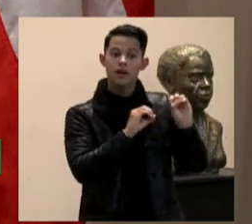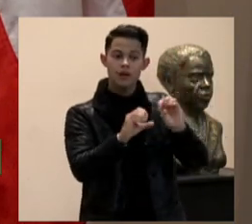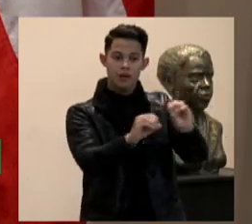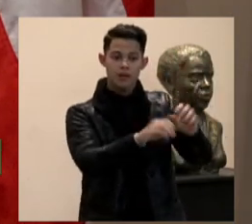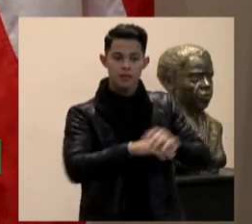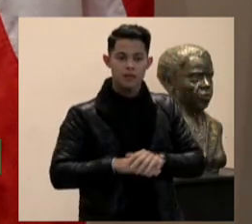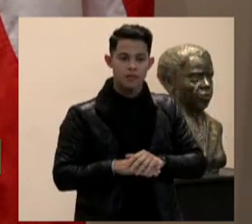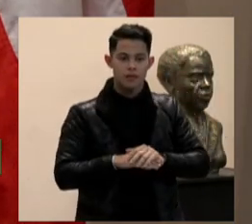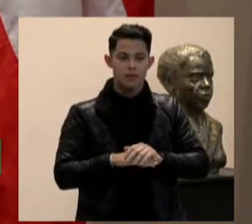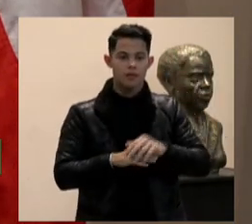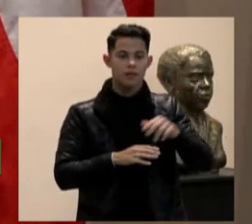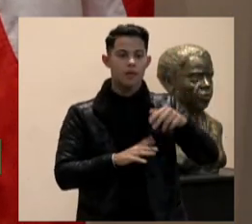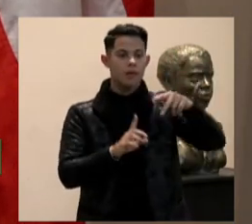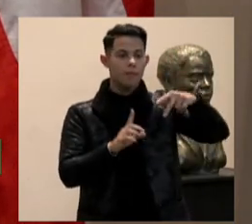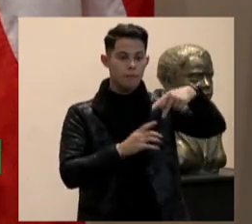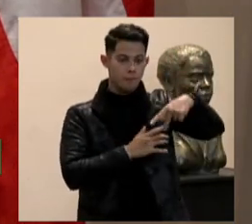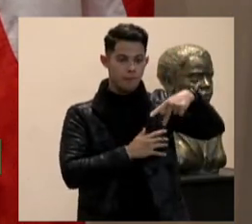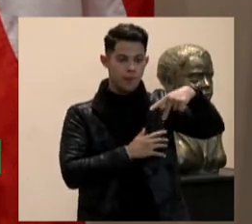deficiência, TEA, surdo,